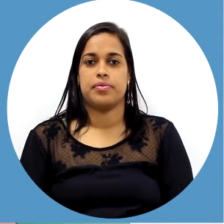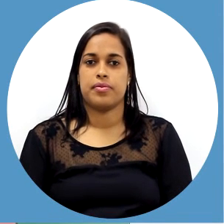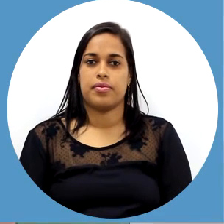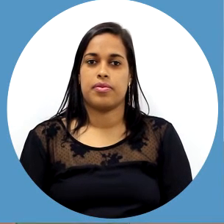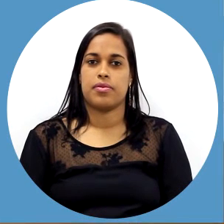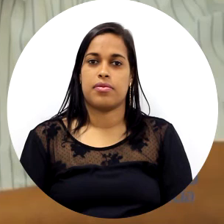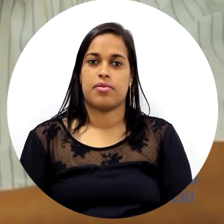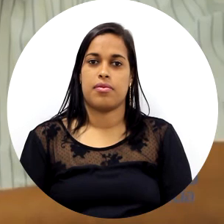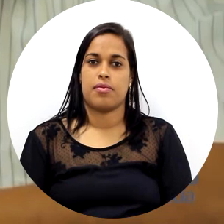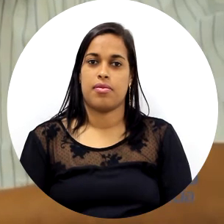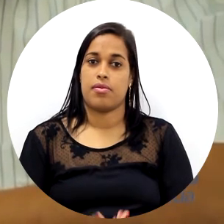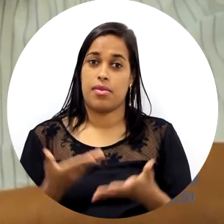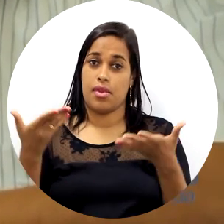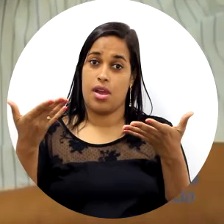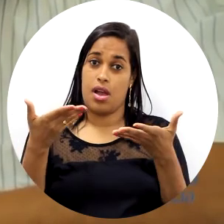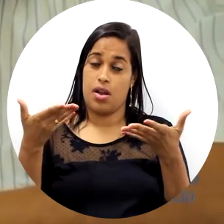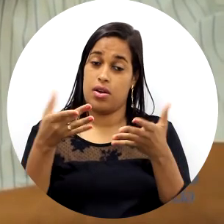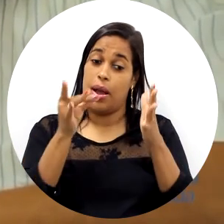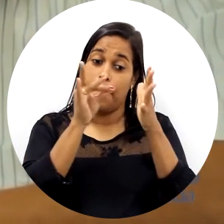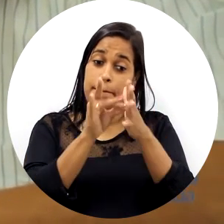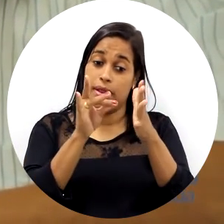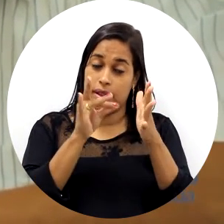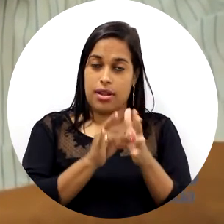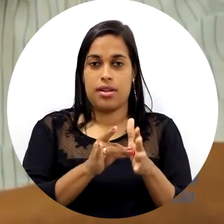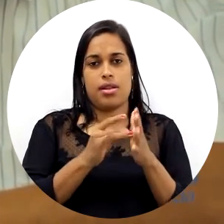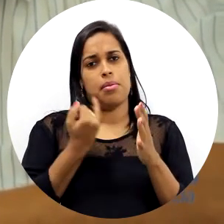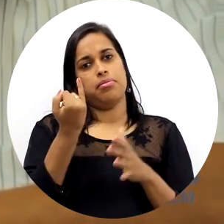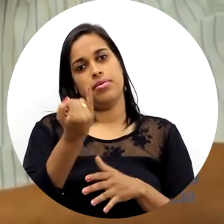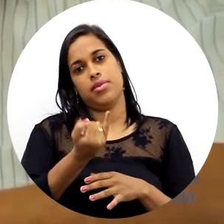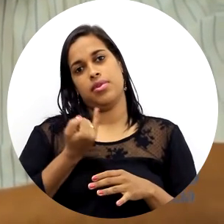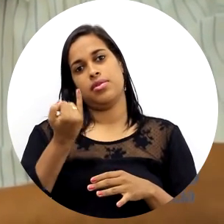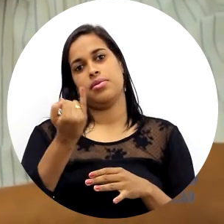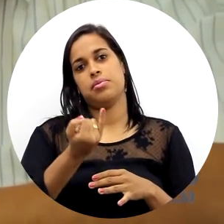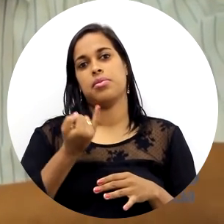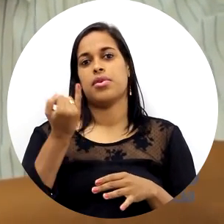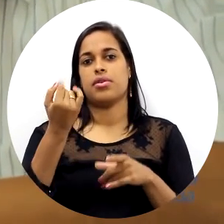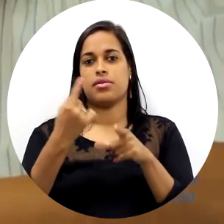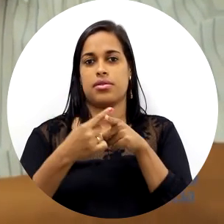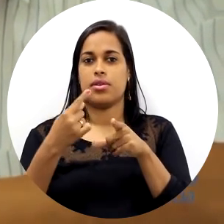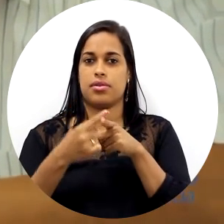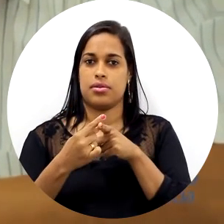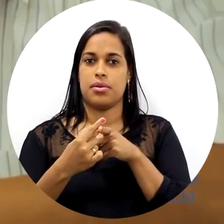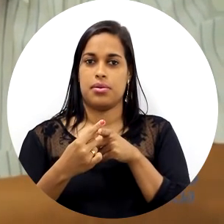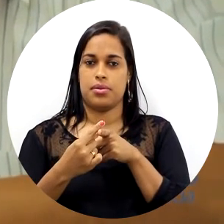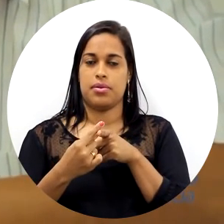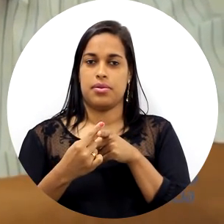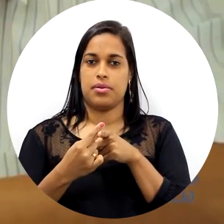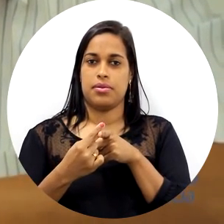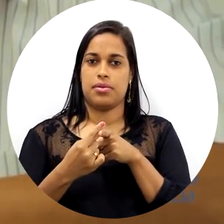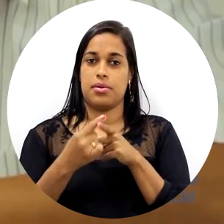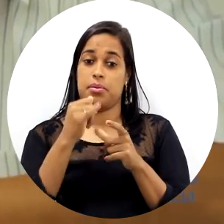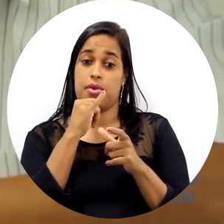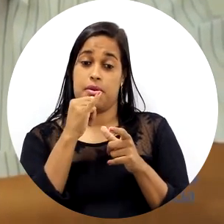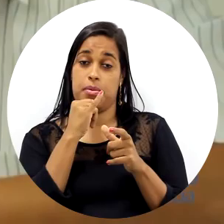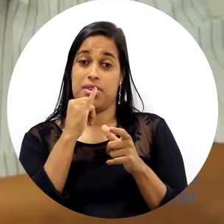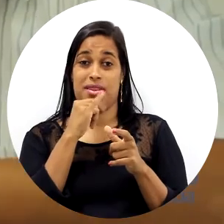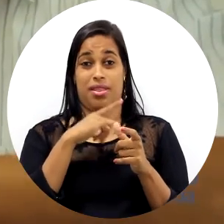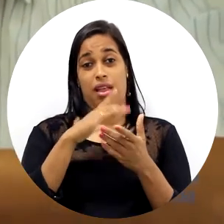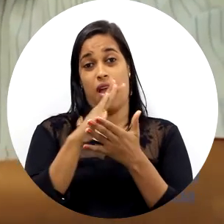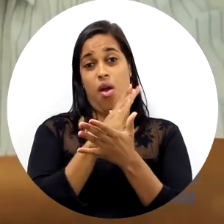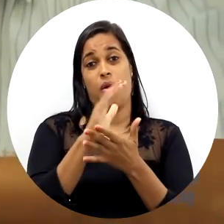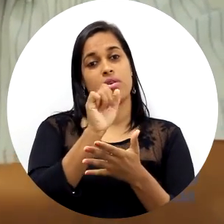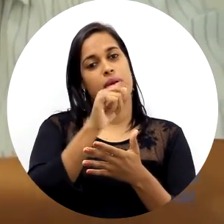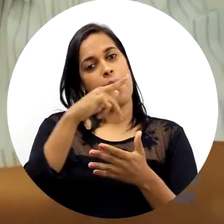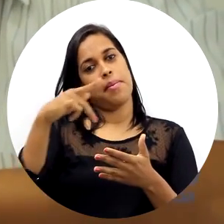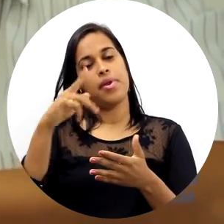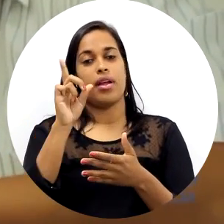IP. Chegamos à camada de aplicação, uma das camadas mais importantes porque são camadas que têm a ver com